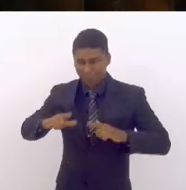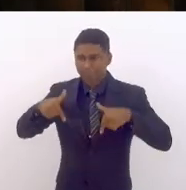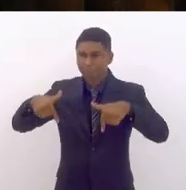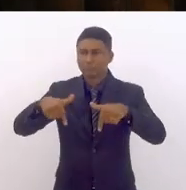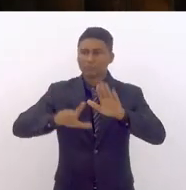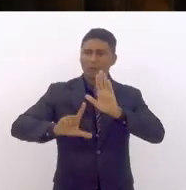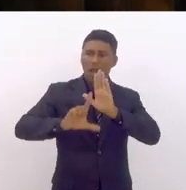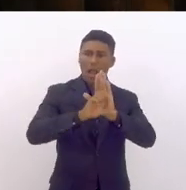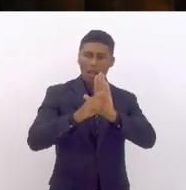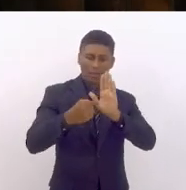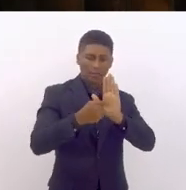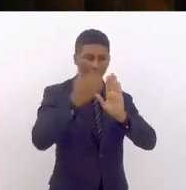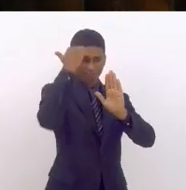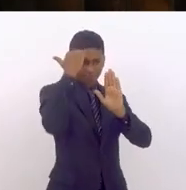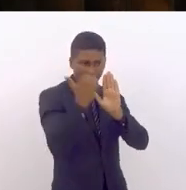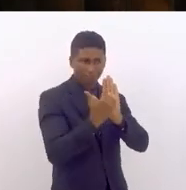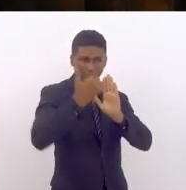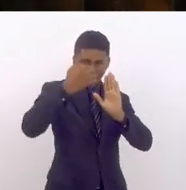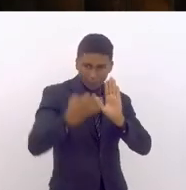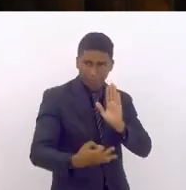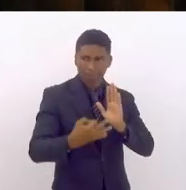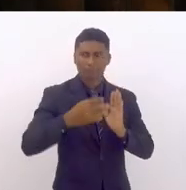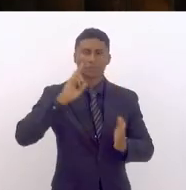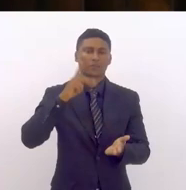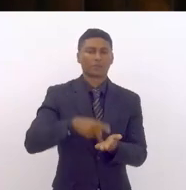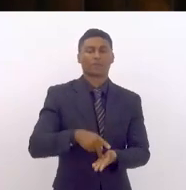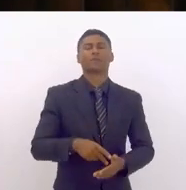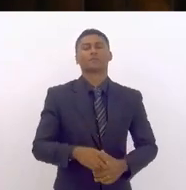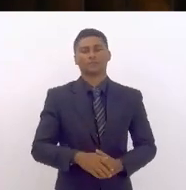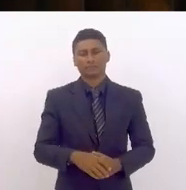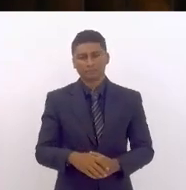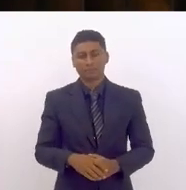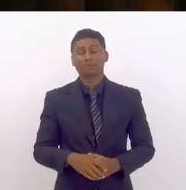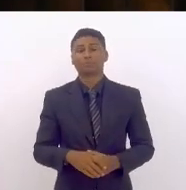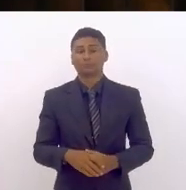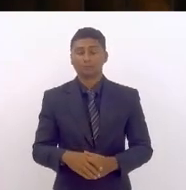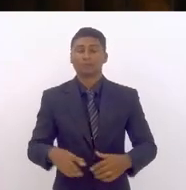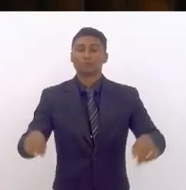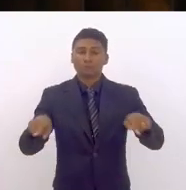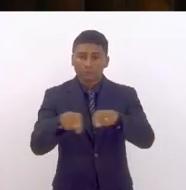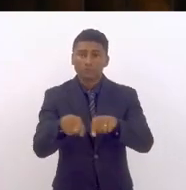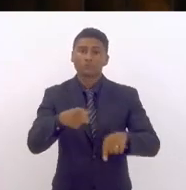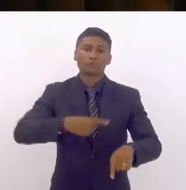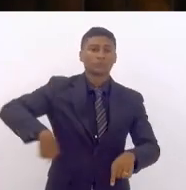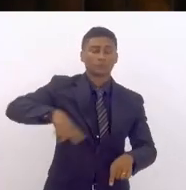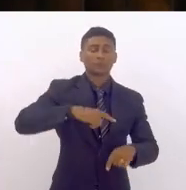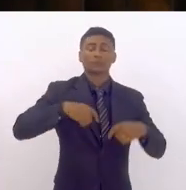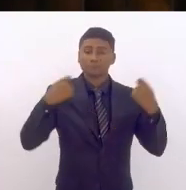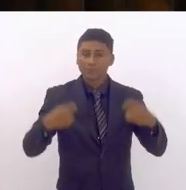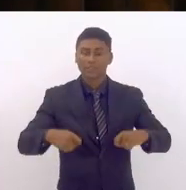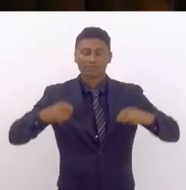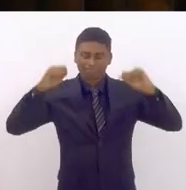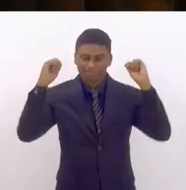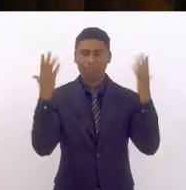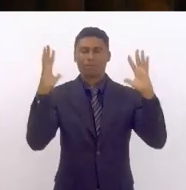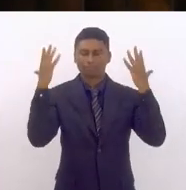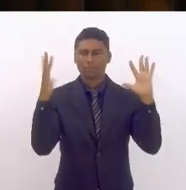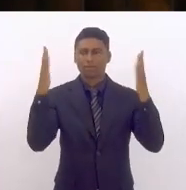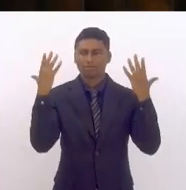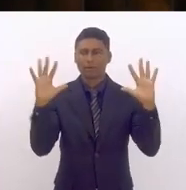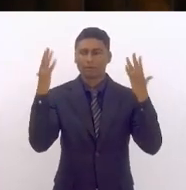lei seja colocada em prática de verdade e que possamos comemorar, de fato,